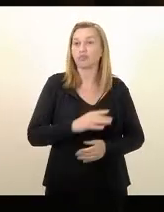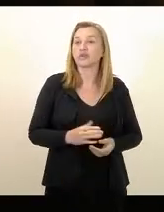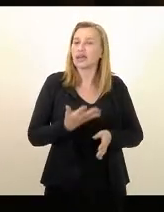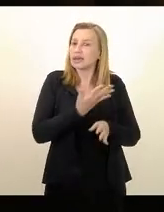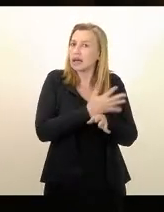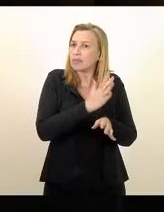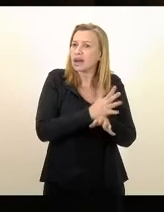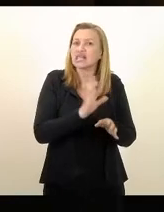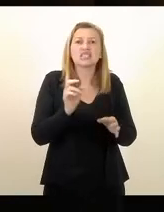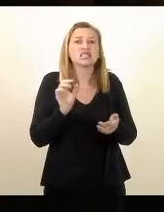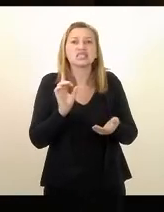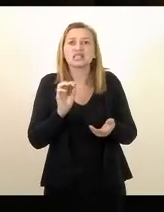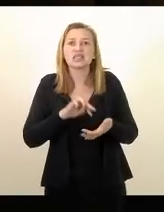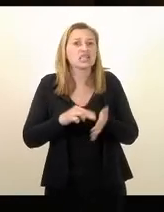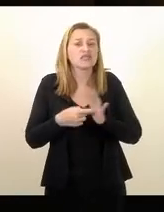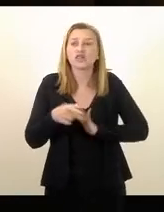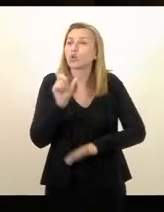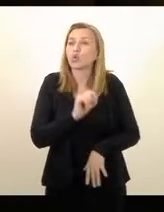significa